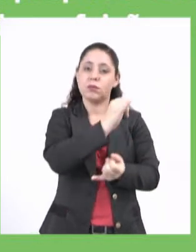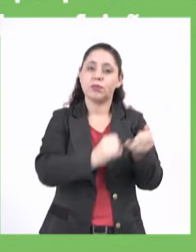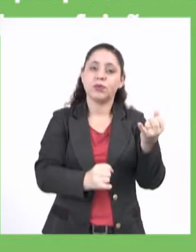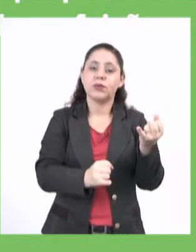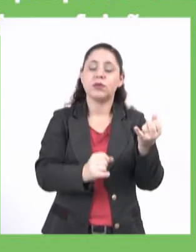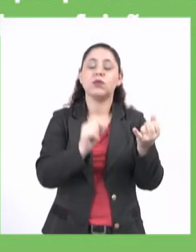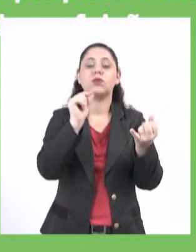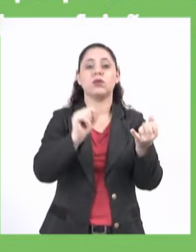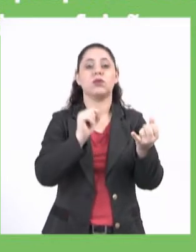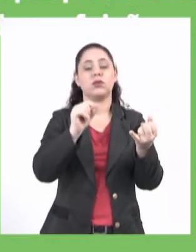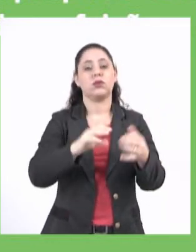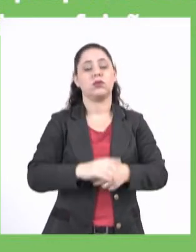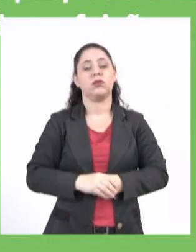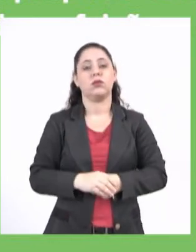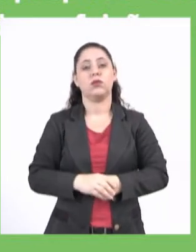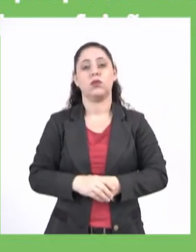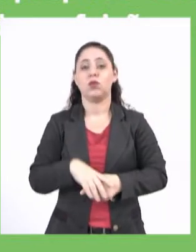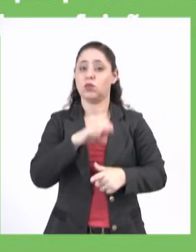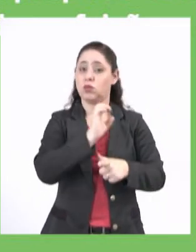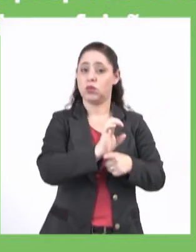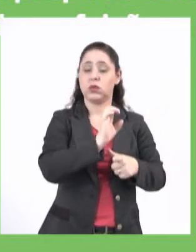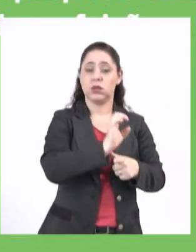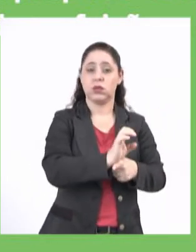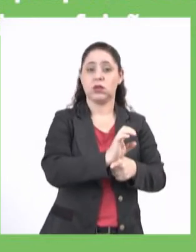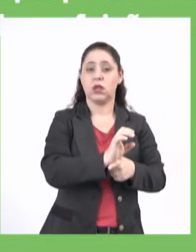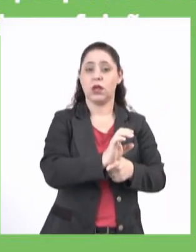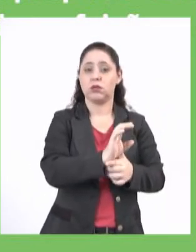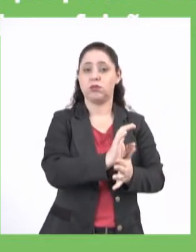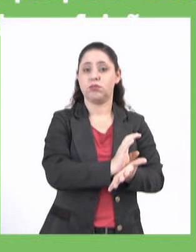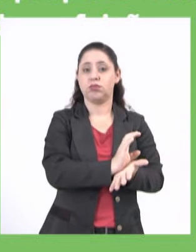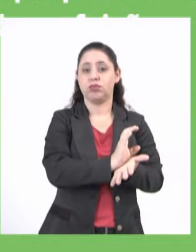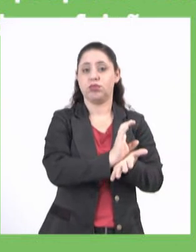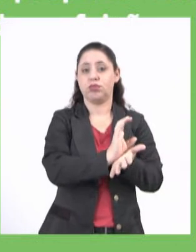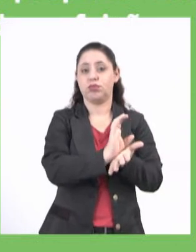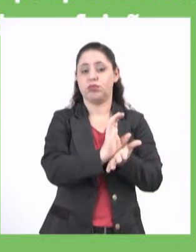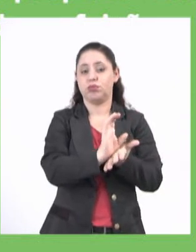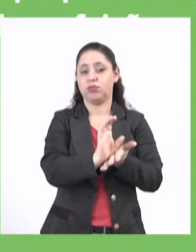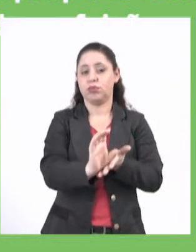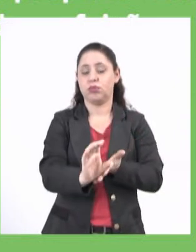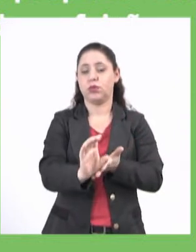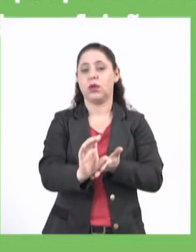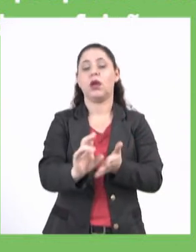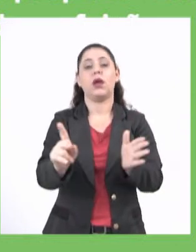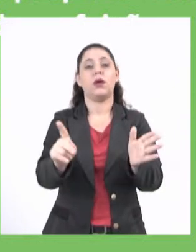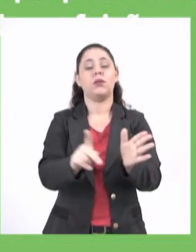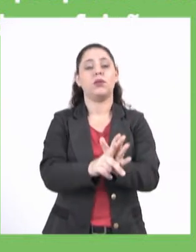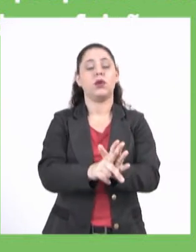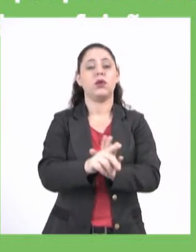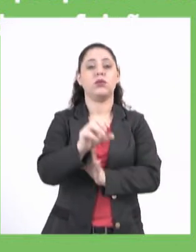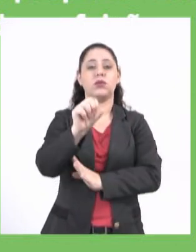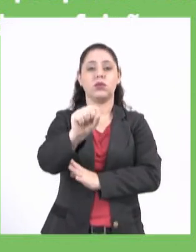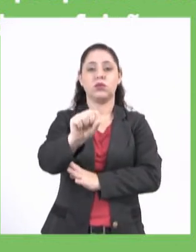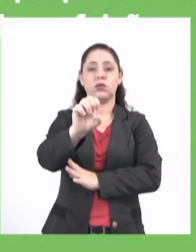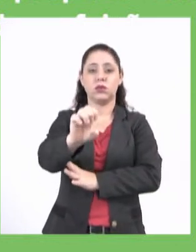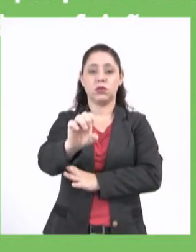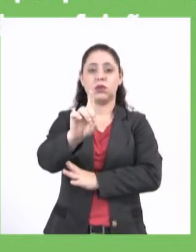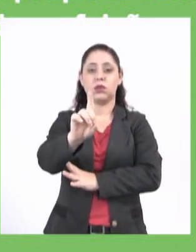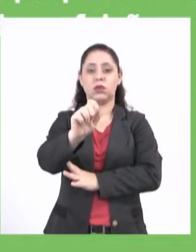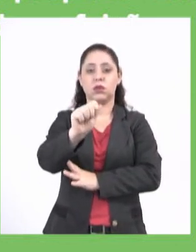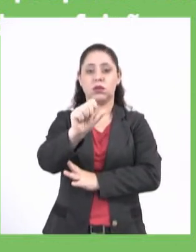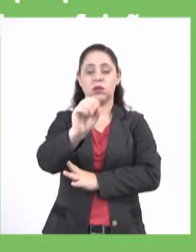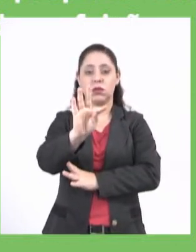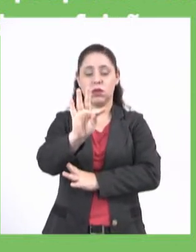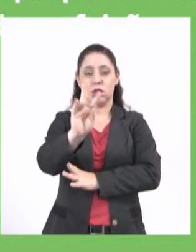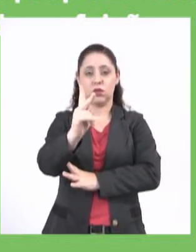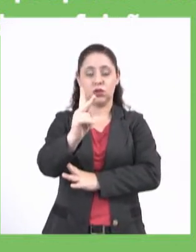programa, né? Então, o Estado, através da SEDAST, né, Secretaria de Direitos Humanos, Assistência Social e Trabalho, ia fazer o